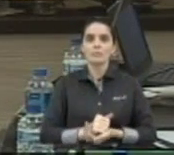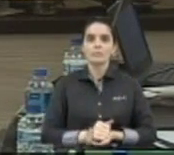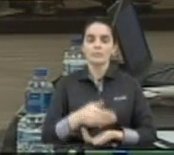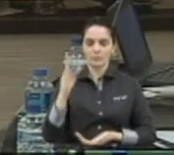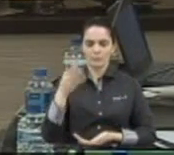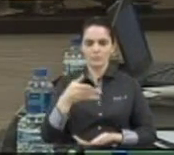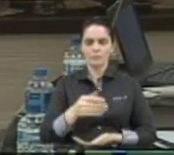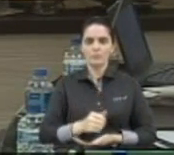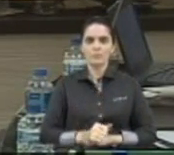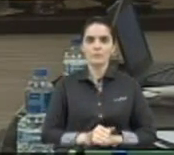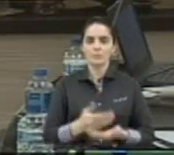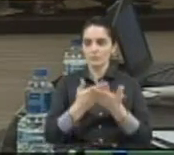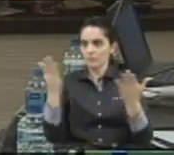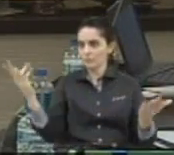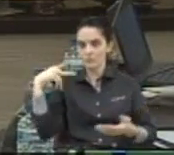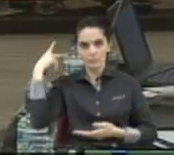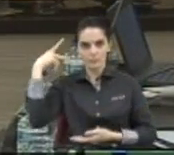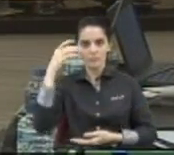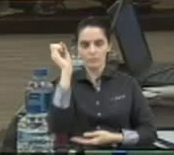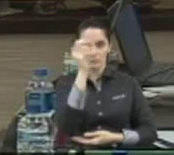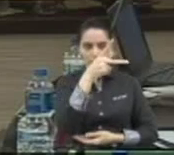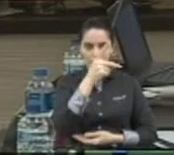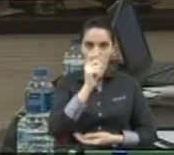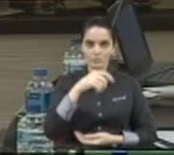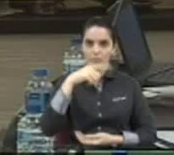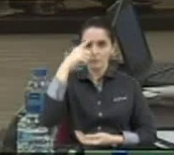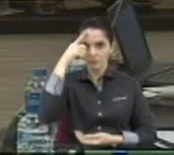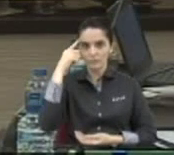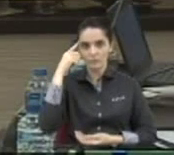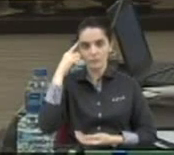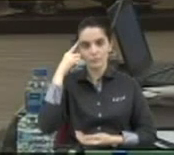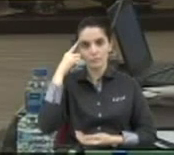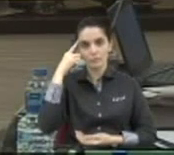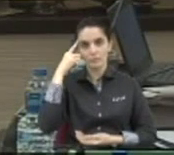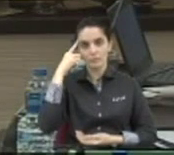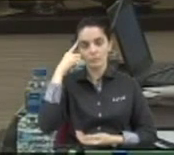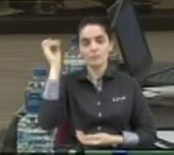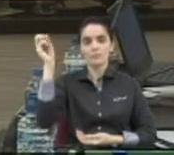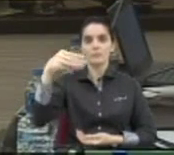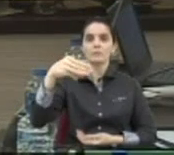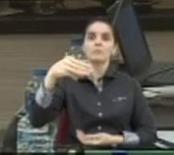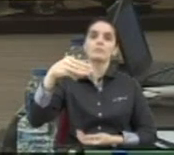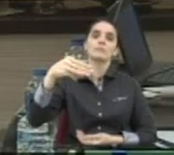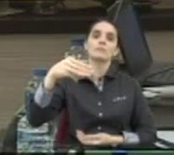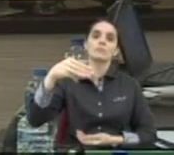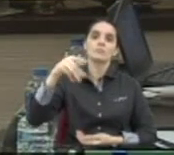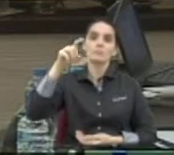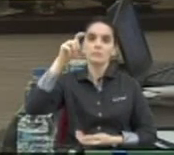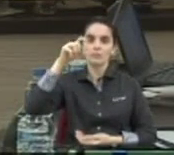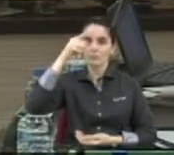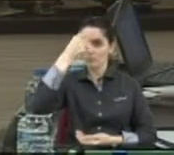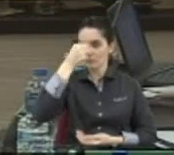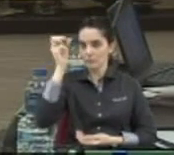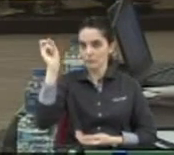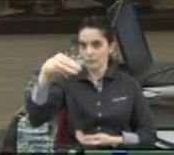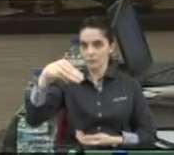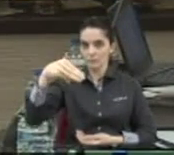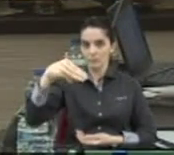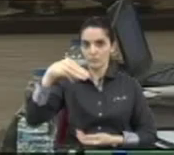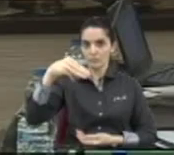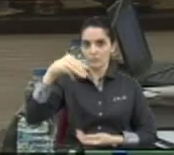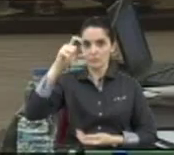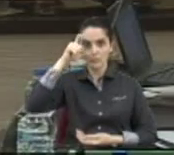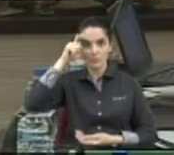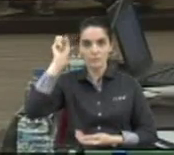pelos demais vereadores. Ok. Muito obrigada. Vereador Wilson. Sim. Sim. Vereador Dinho. Sim. Vereador